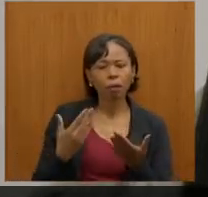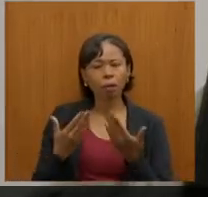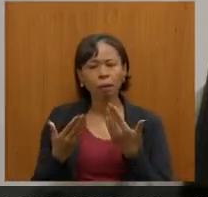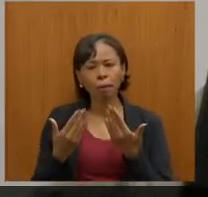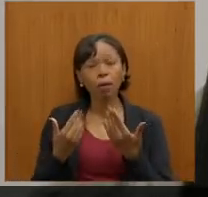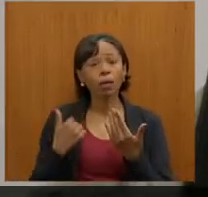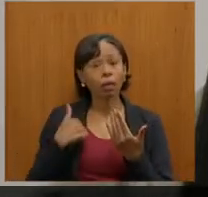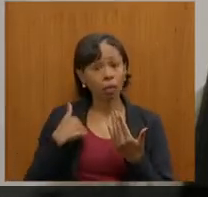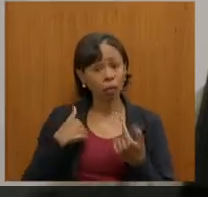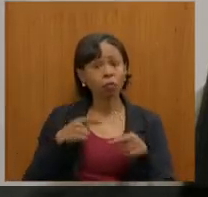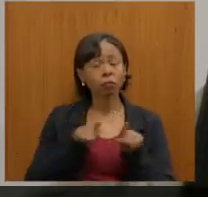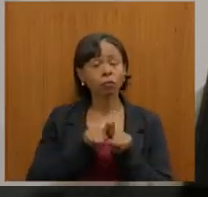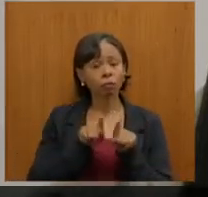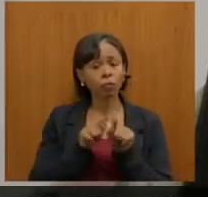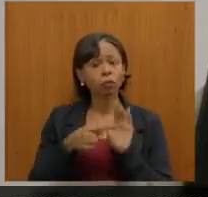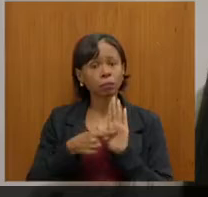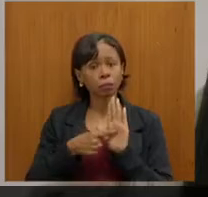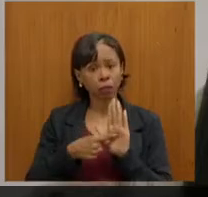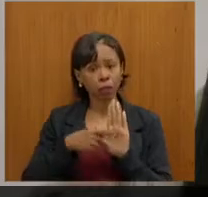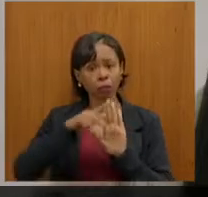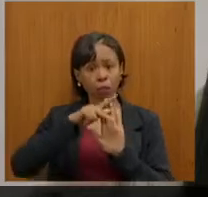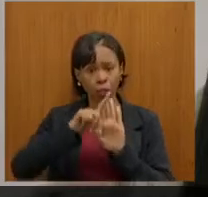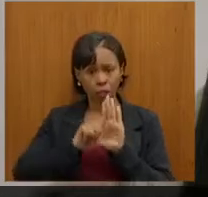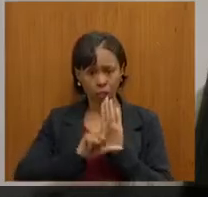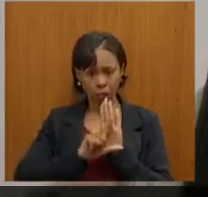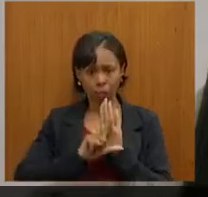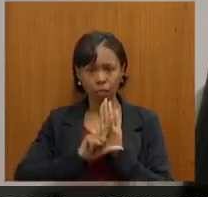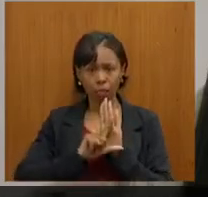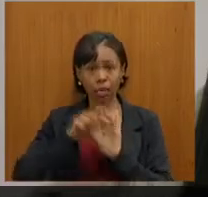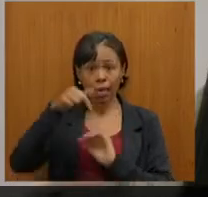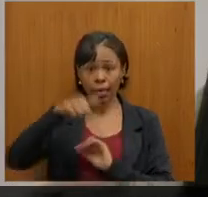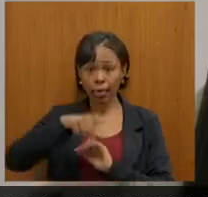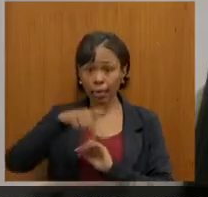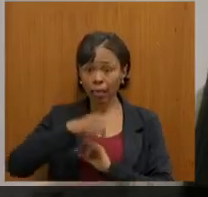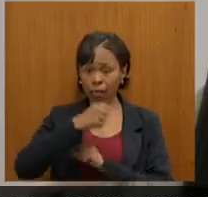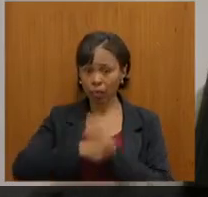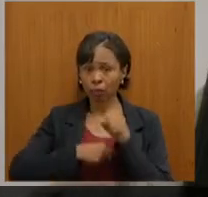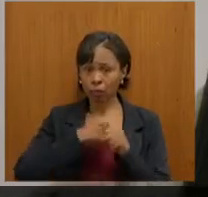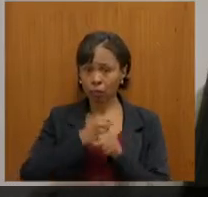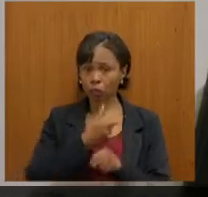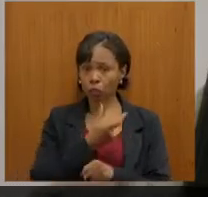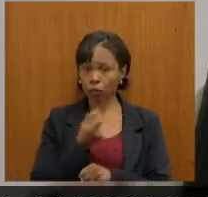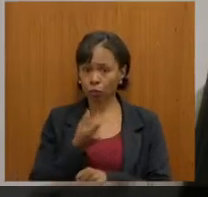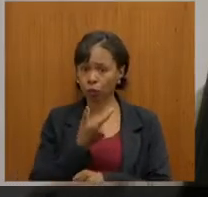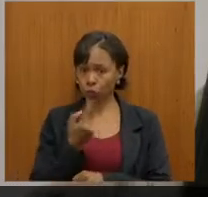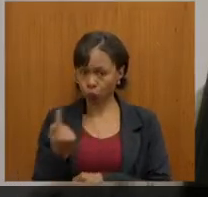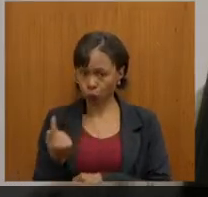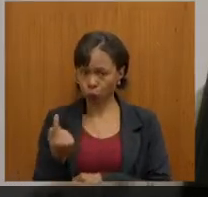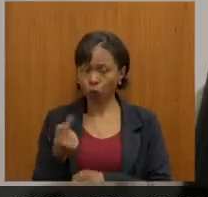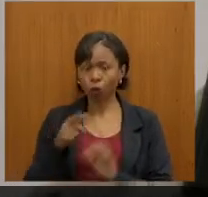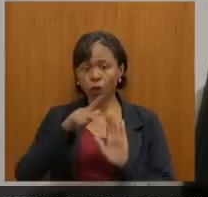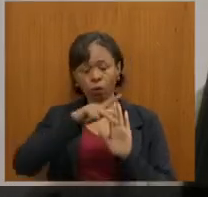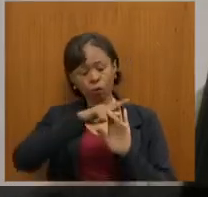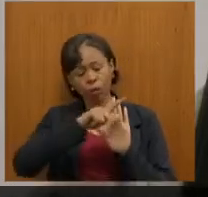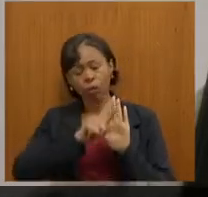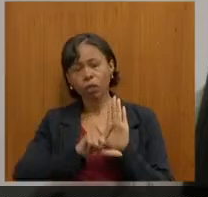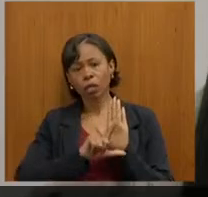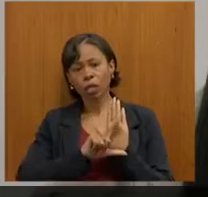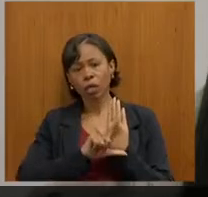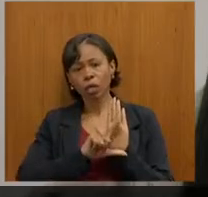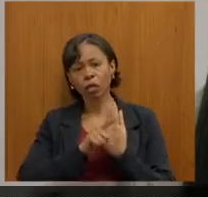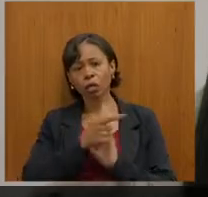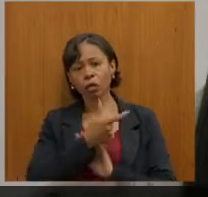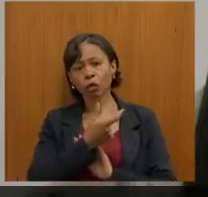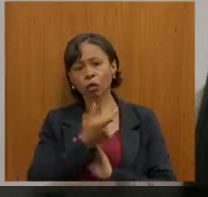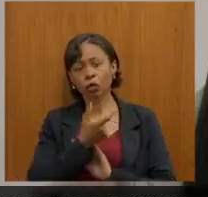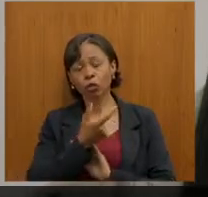também apresentei um projeto de lei aqui foi no foi neste ano começo desse ano que é o projeto de lei